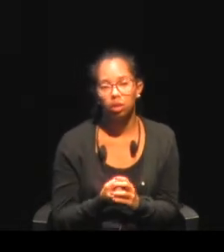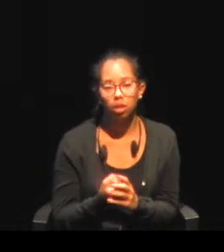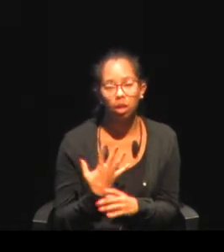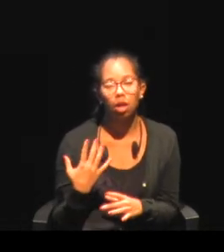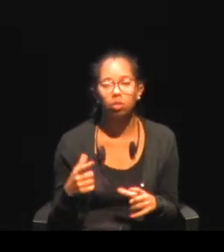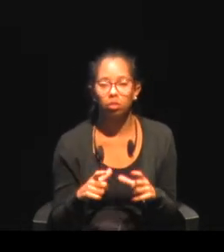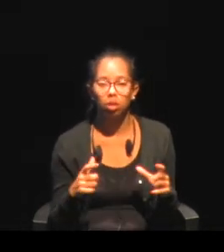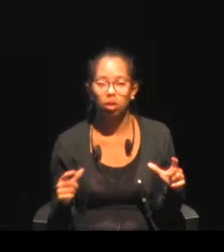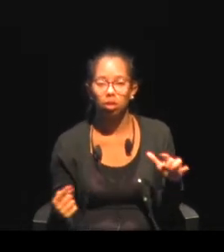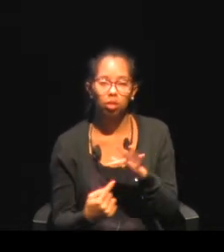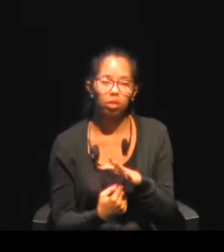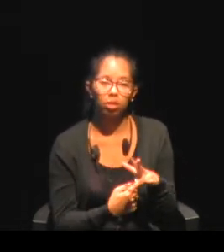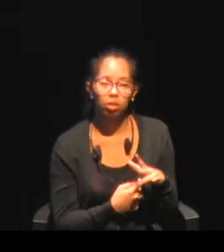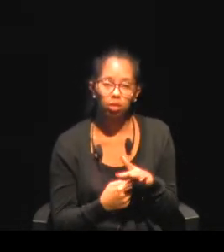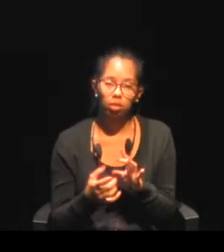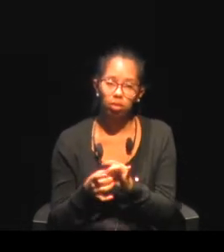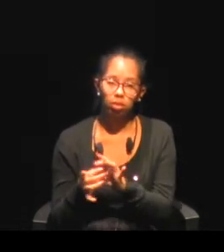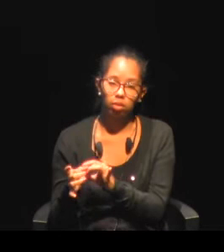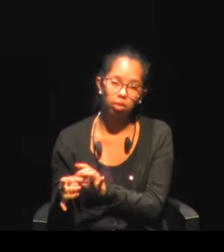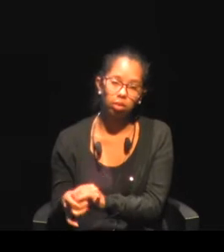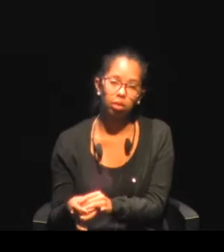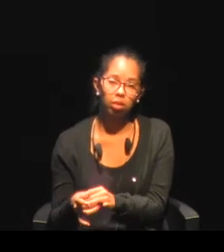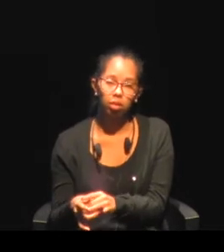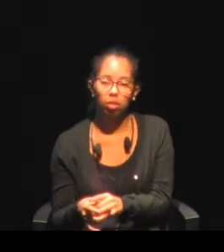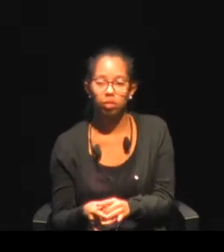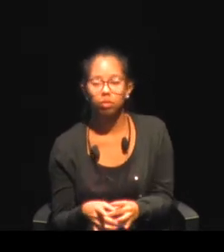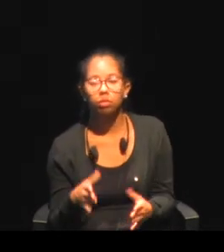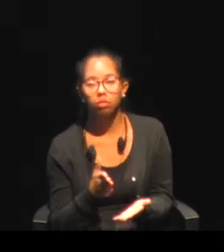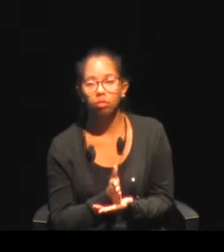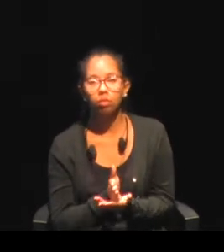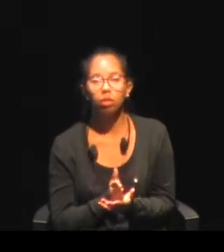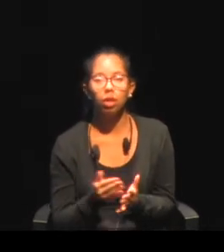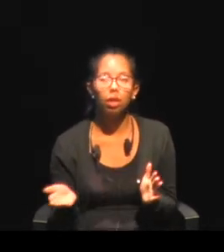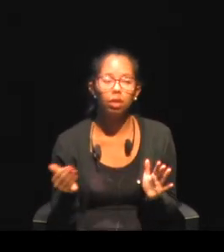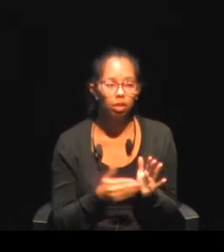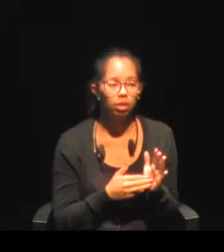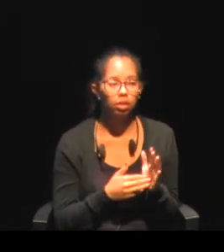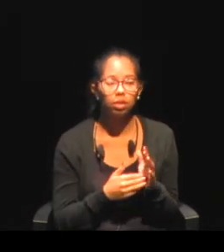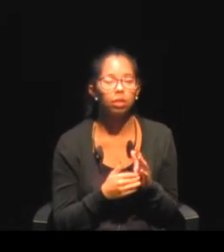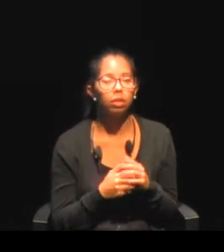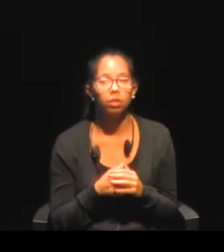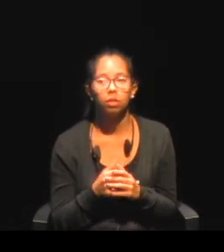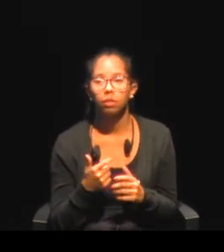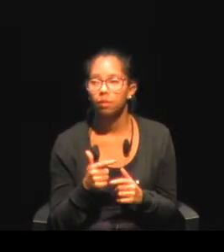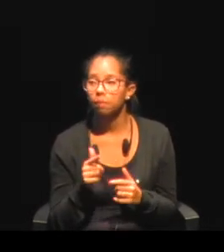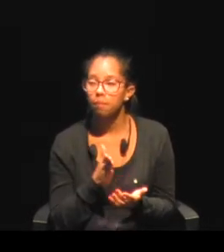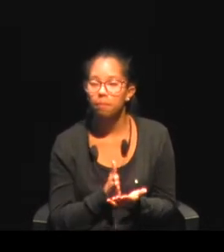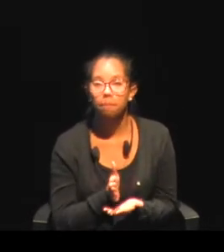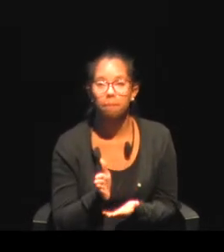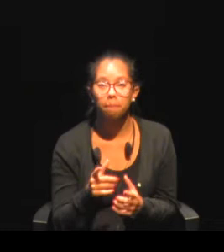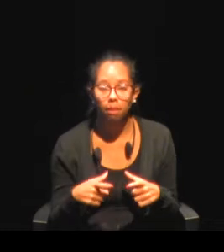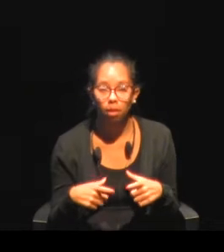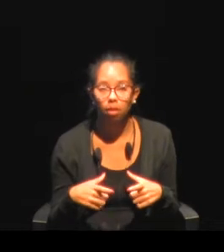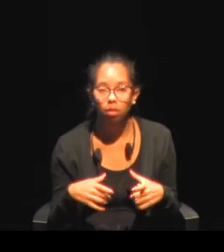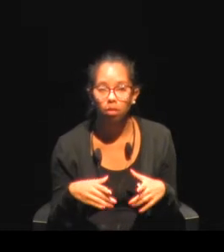propor uma criação de um grande parque que vai conectando as áreas no meio do caminho até lá, esse grande eixo que vai levar até aquele cruzamento